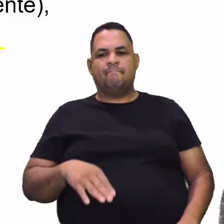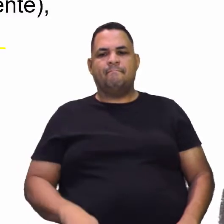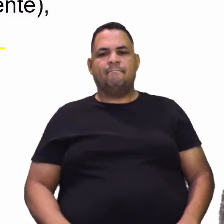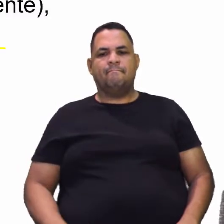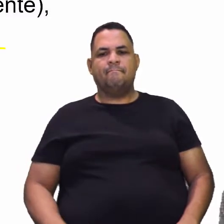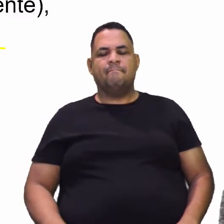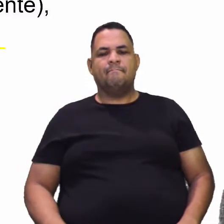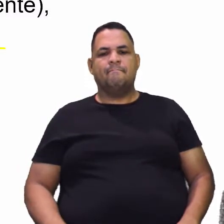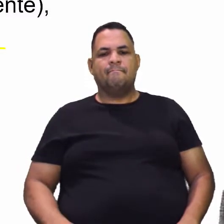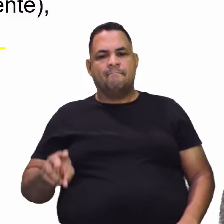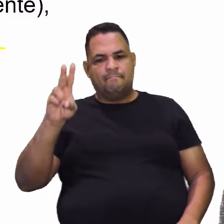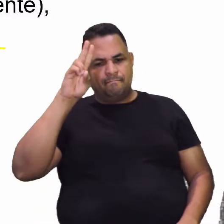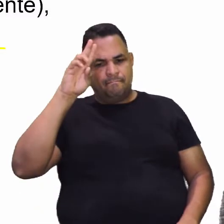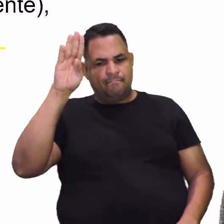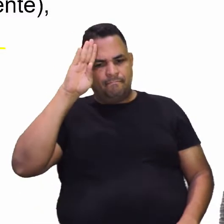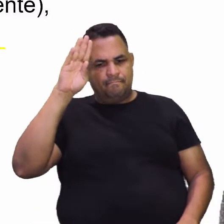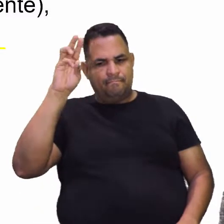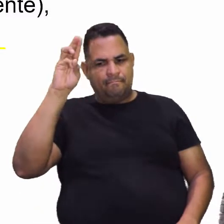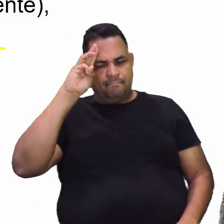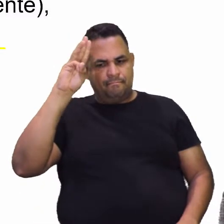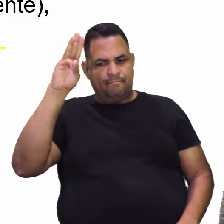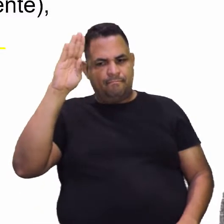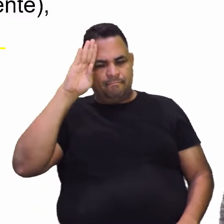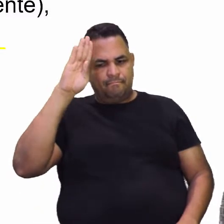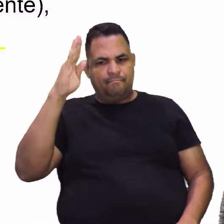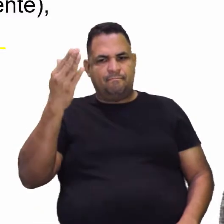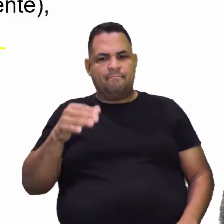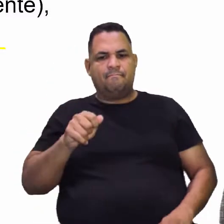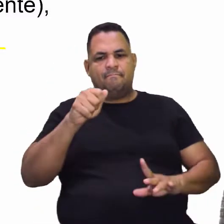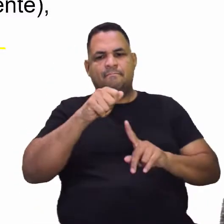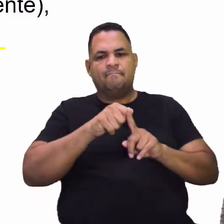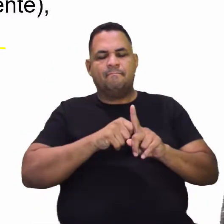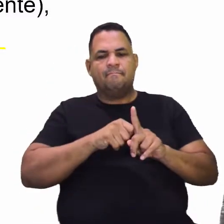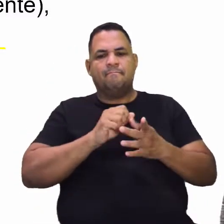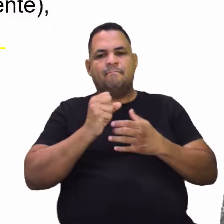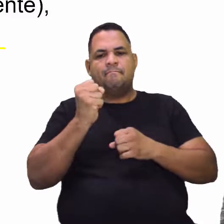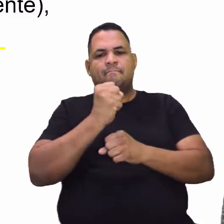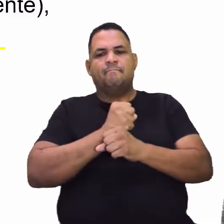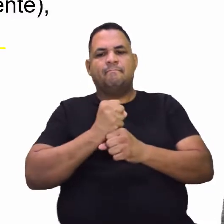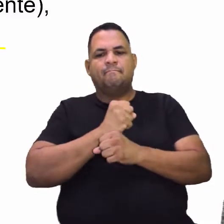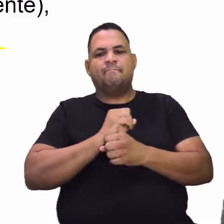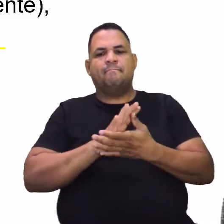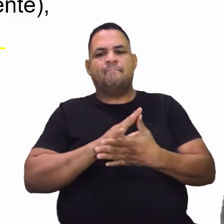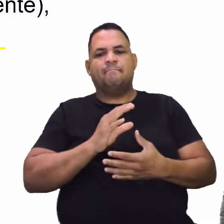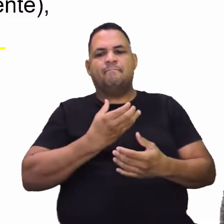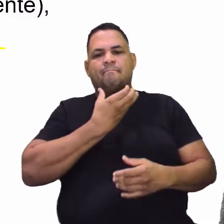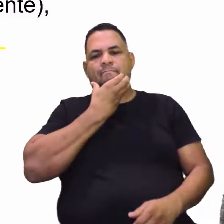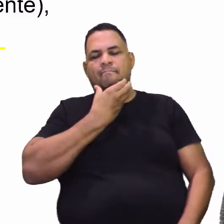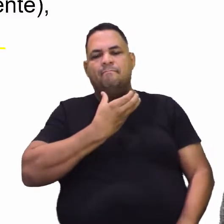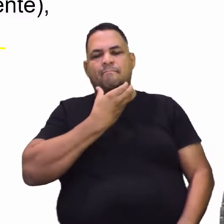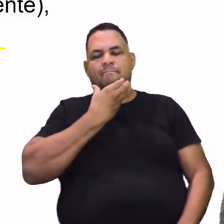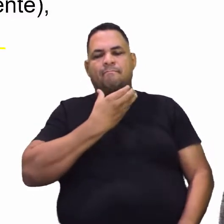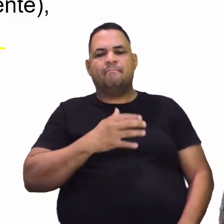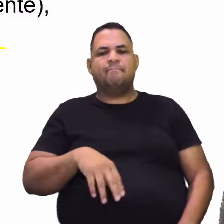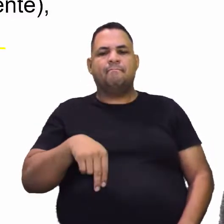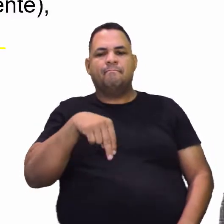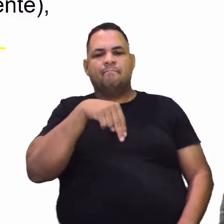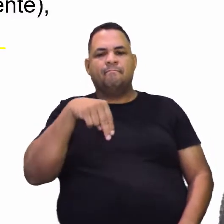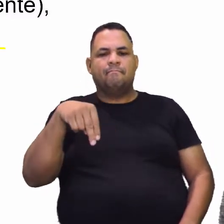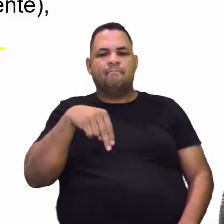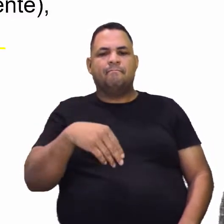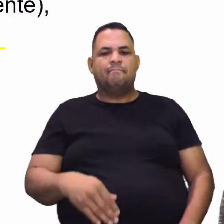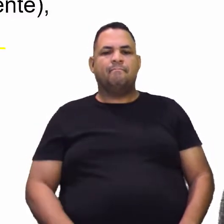Tuesday, Wednesday, segunda, terça, quarta. Meses do ano, December, November, dezembro, novembro e assim